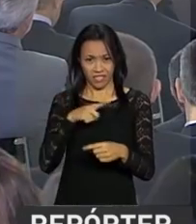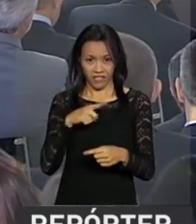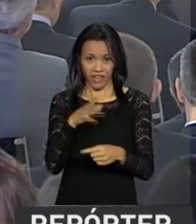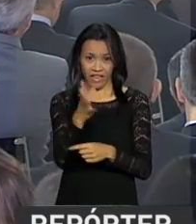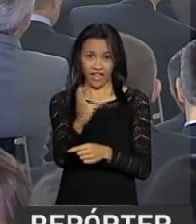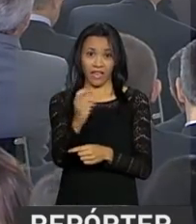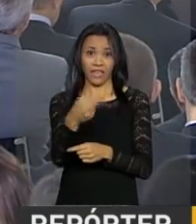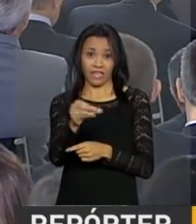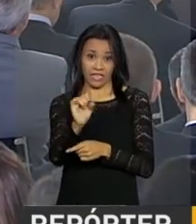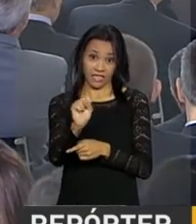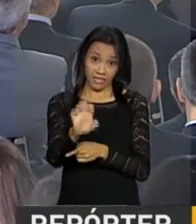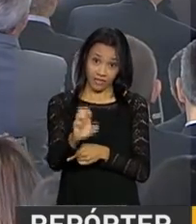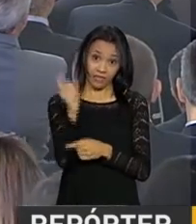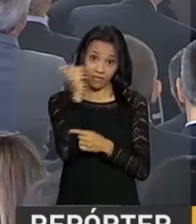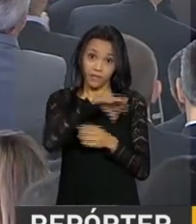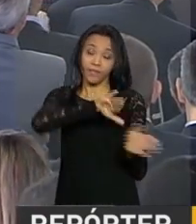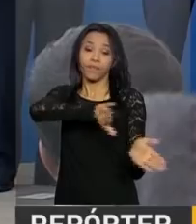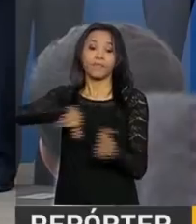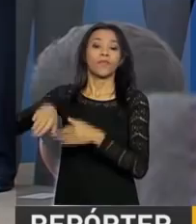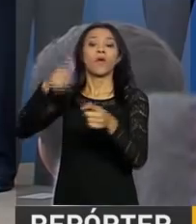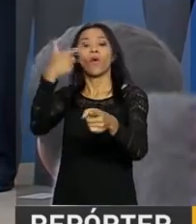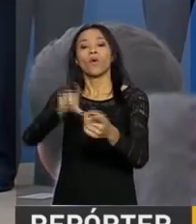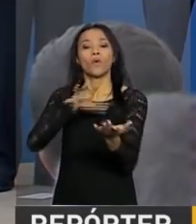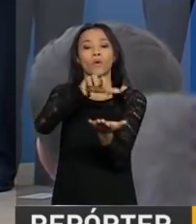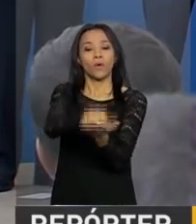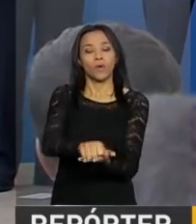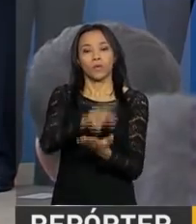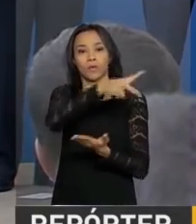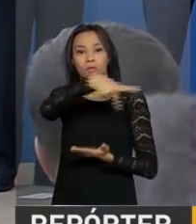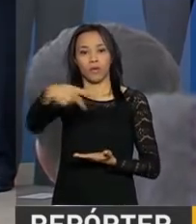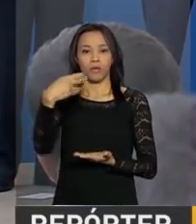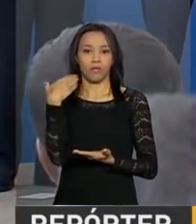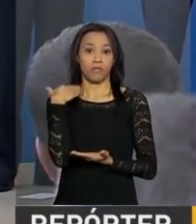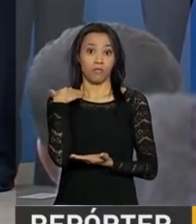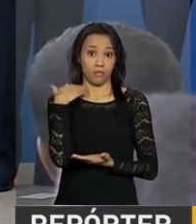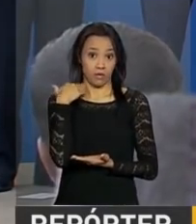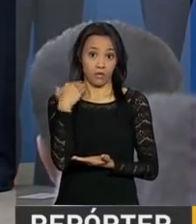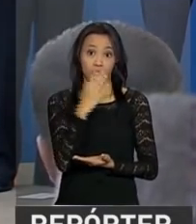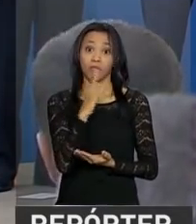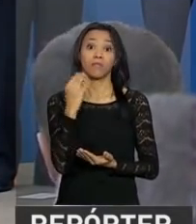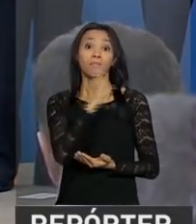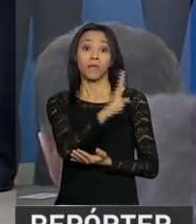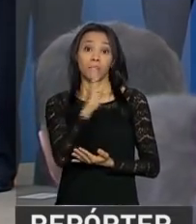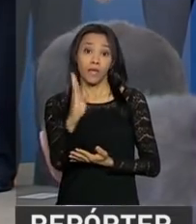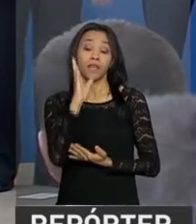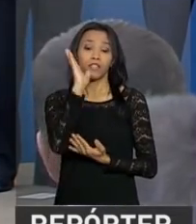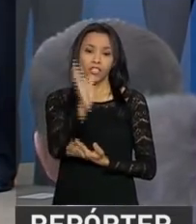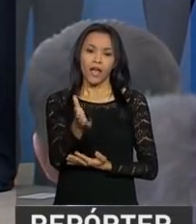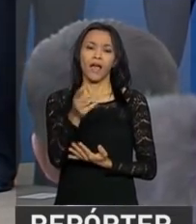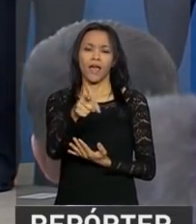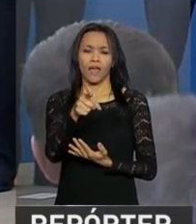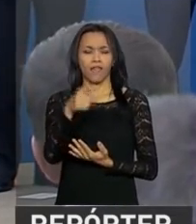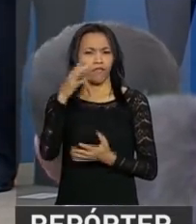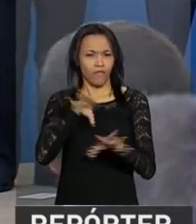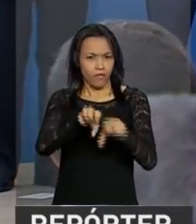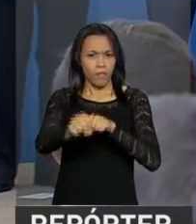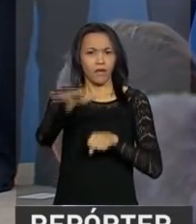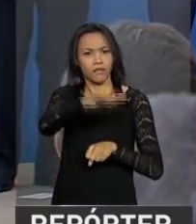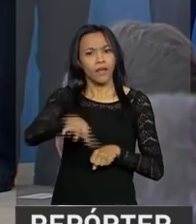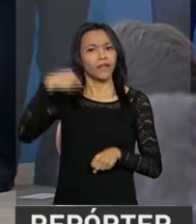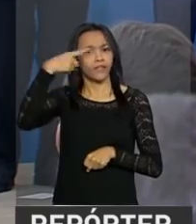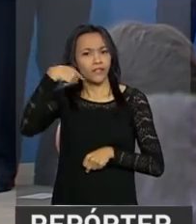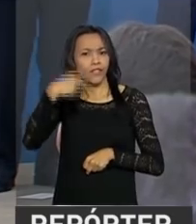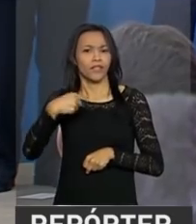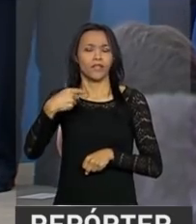Na presidência do Banco do Brasil, assumiu Paulo Rogério Caffarelli. Formado em Direito, é funcionário de carreira do banco há